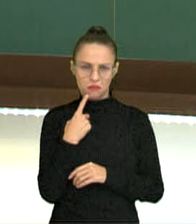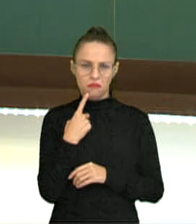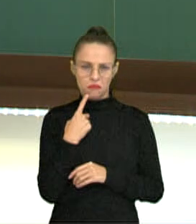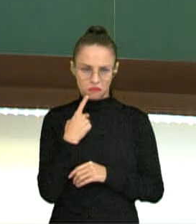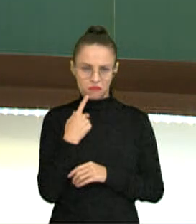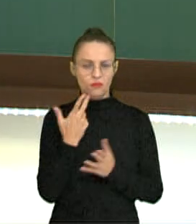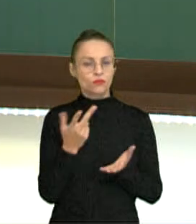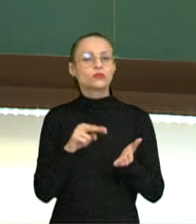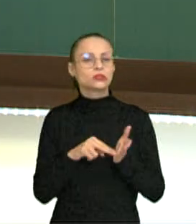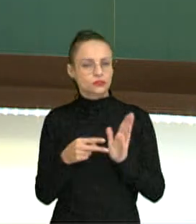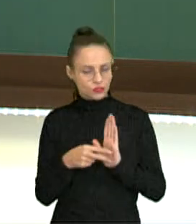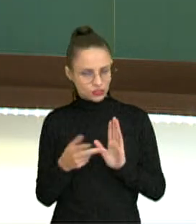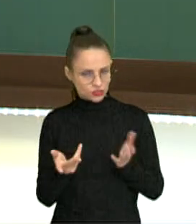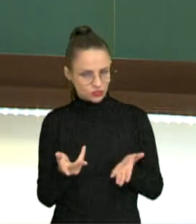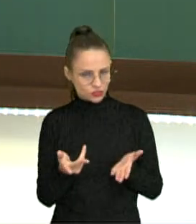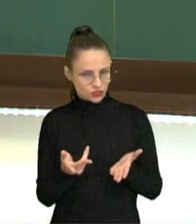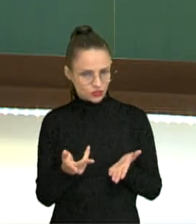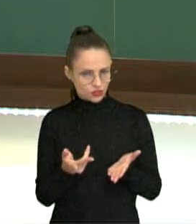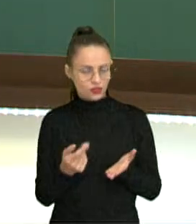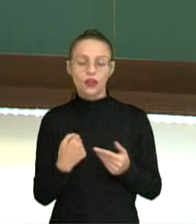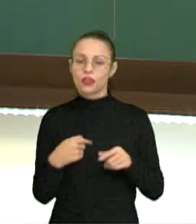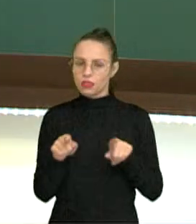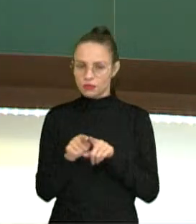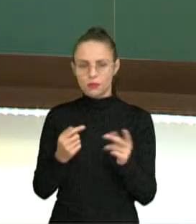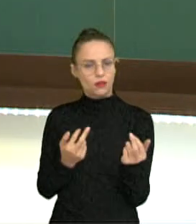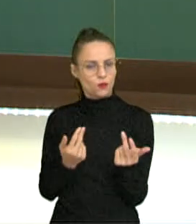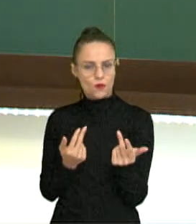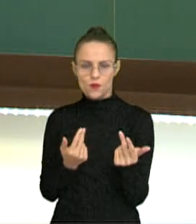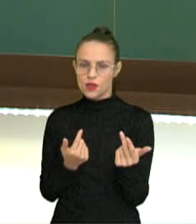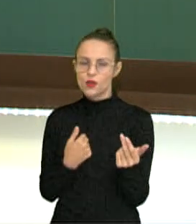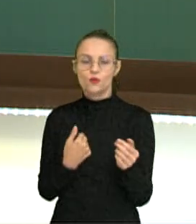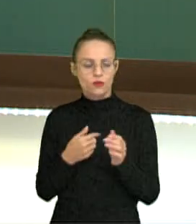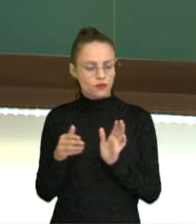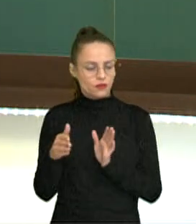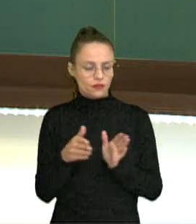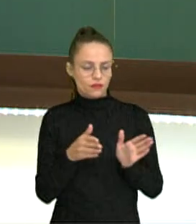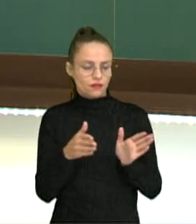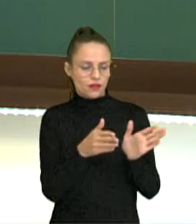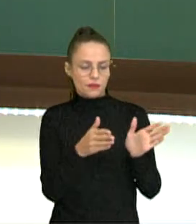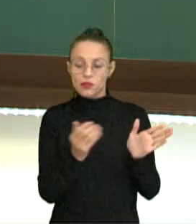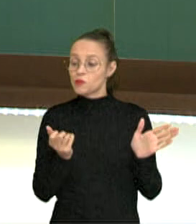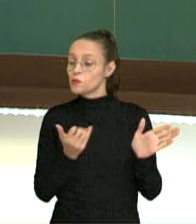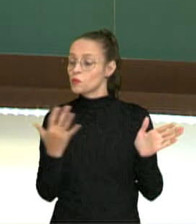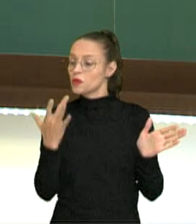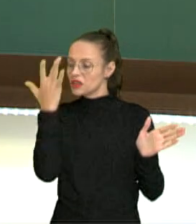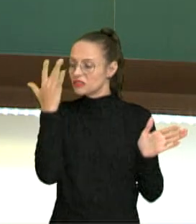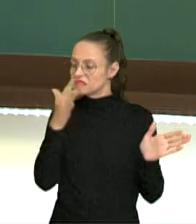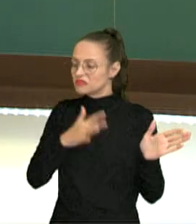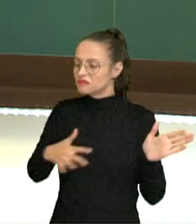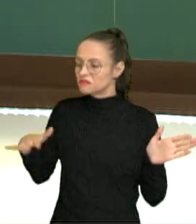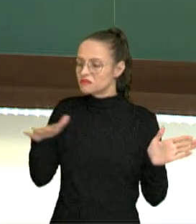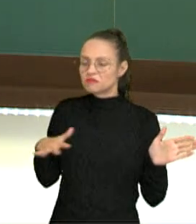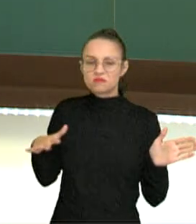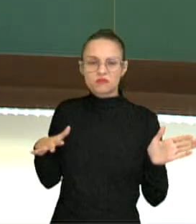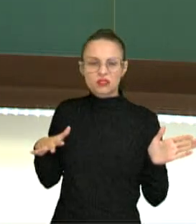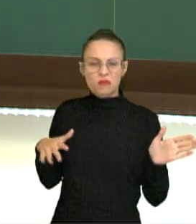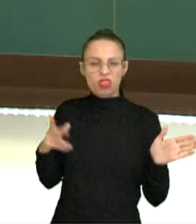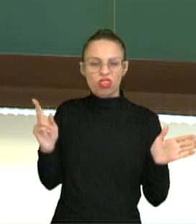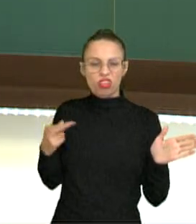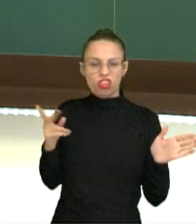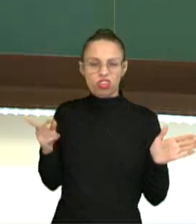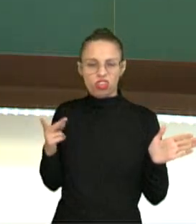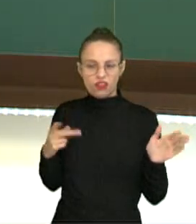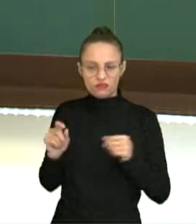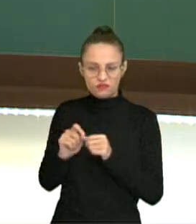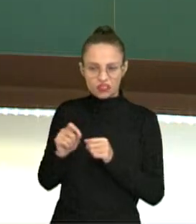E aí, o que ele diz? Também eu tenho servido de agulha a muita linha ordinária. Então,